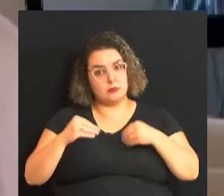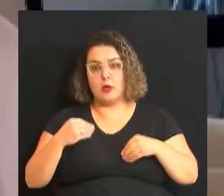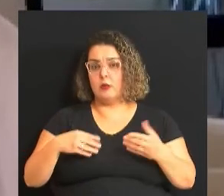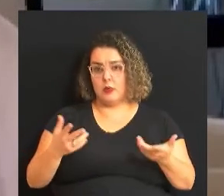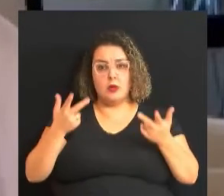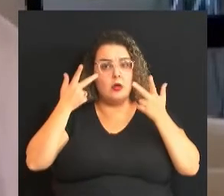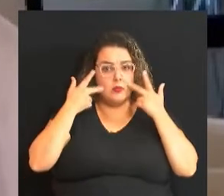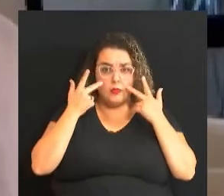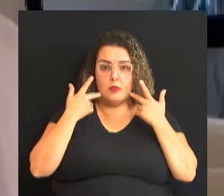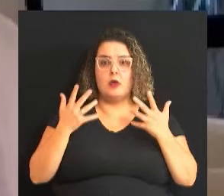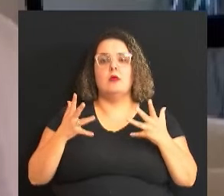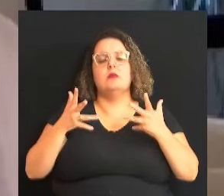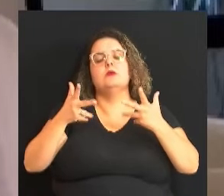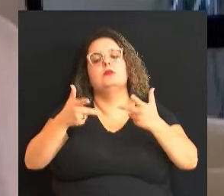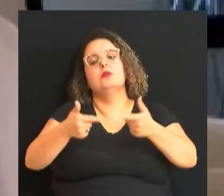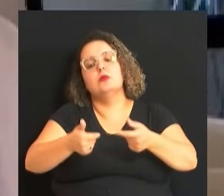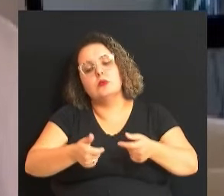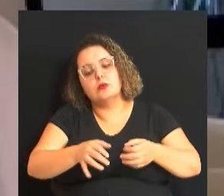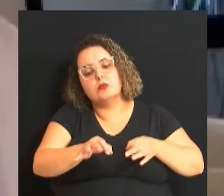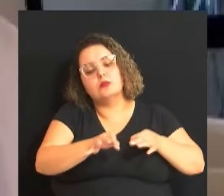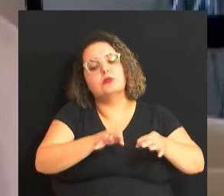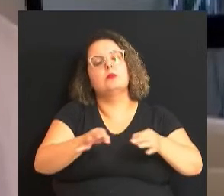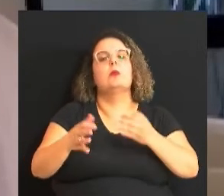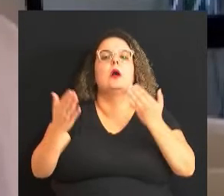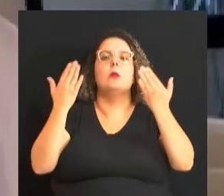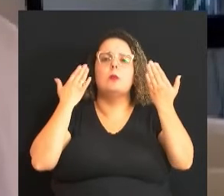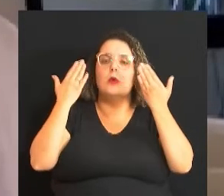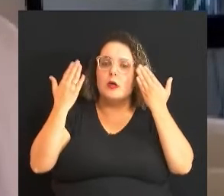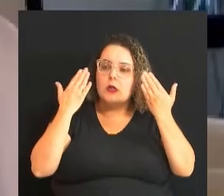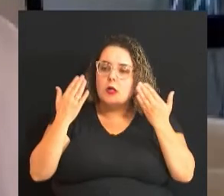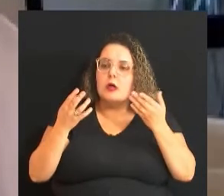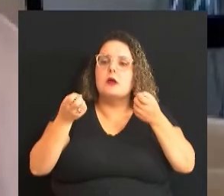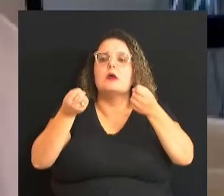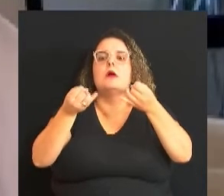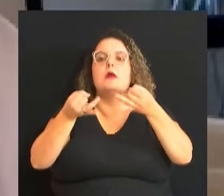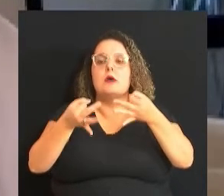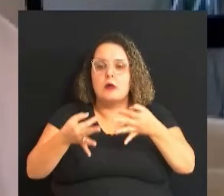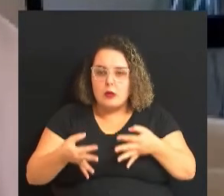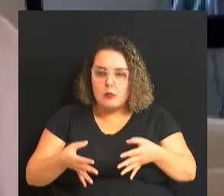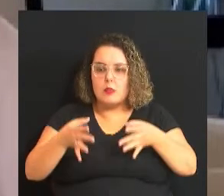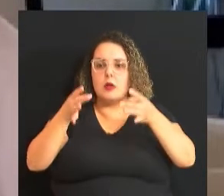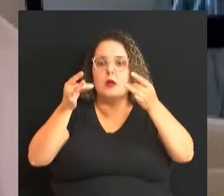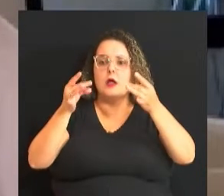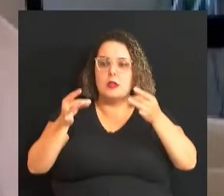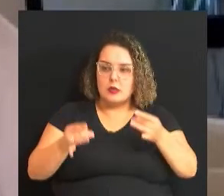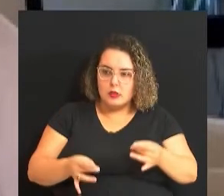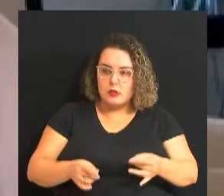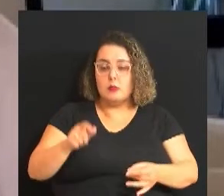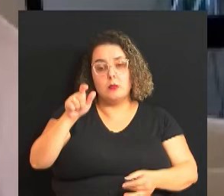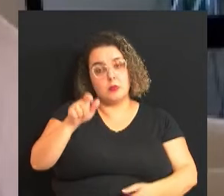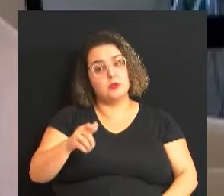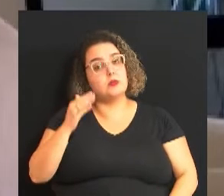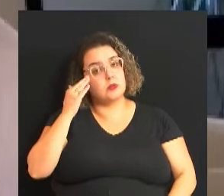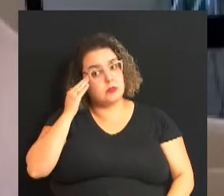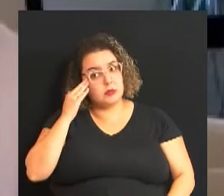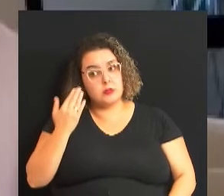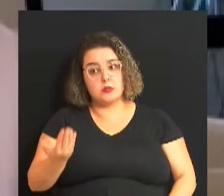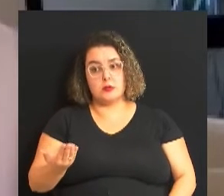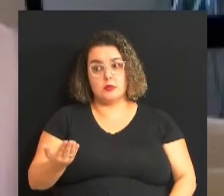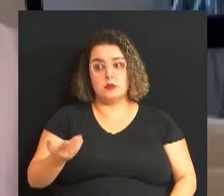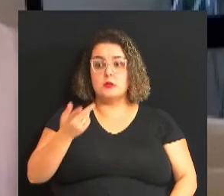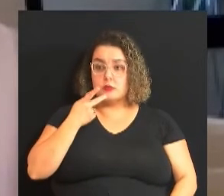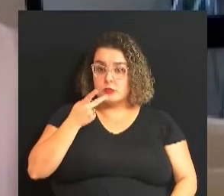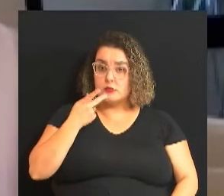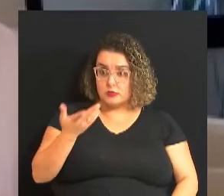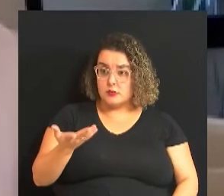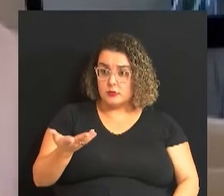fazer todo um preparo psicológico, explicar os detalhes para a pessoa entender. E, como eu te disse, tem pessoas que